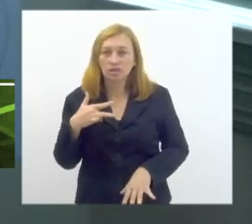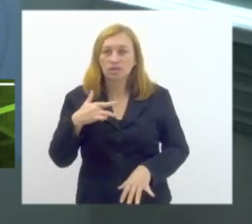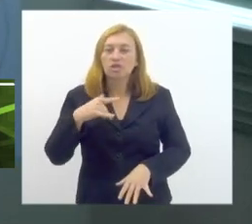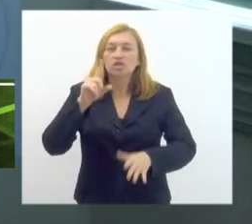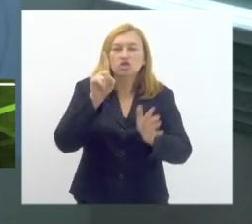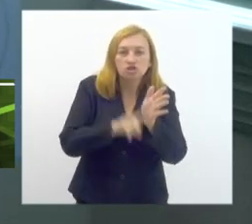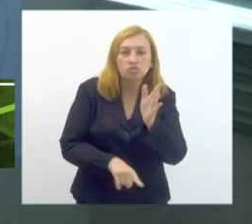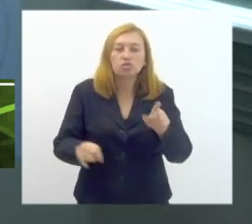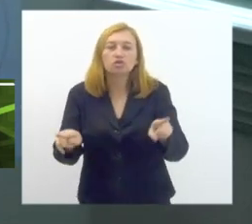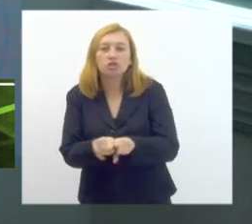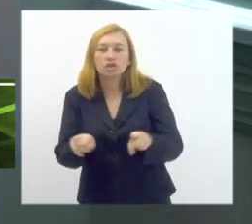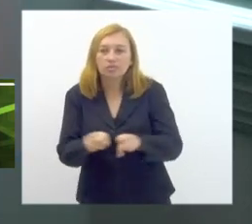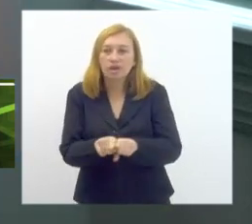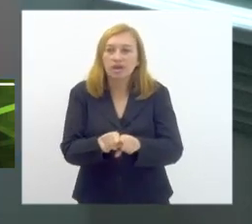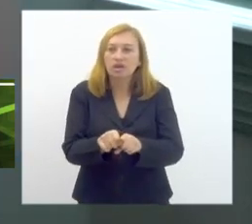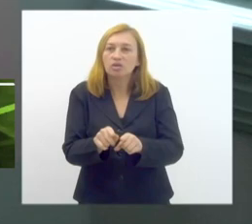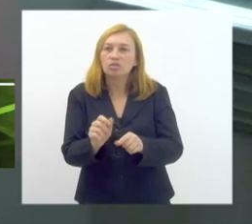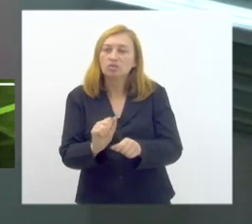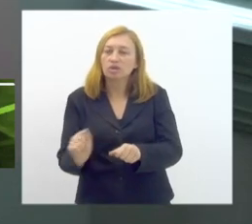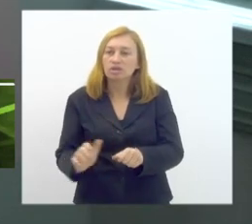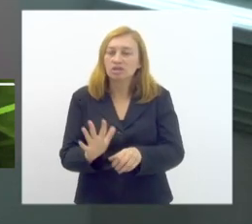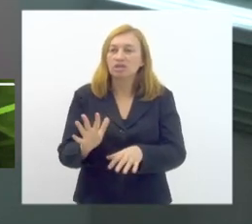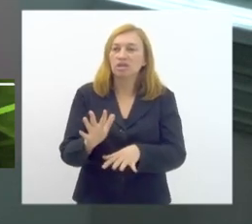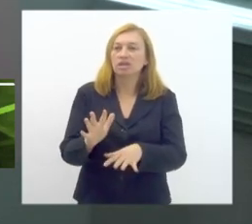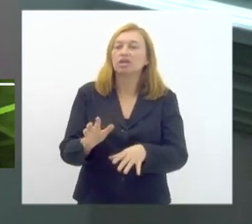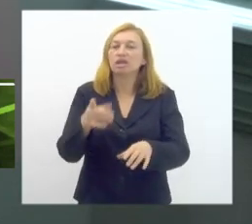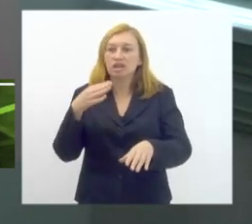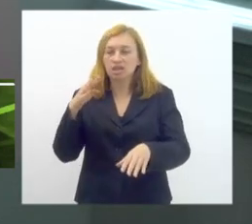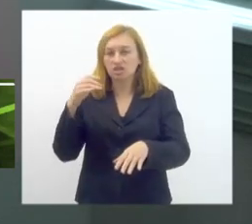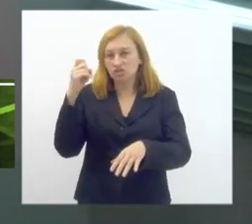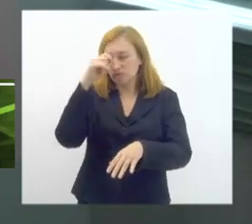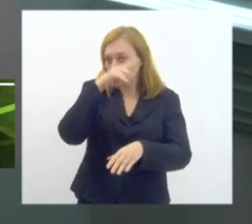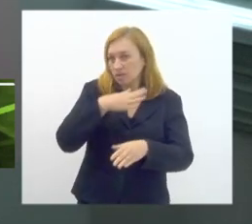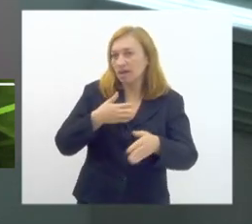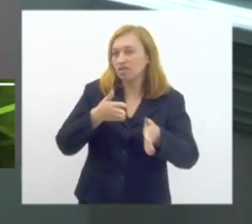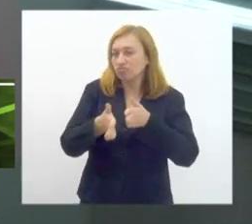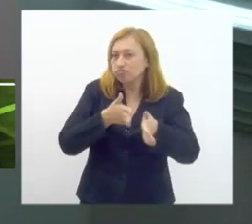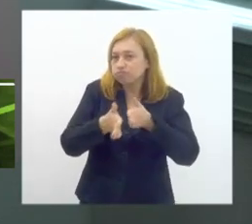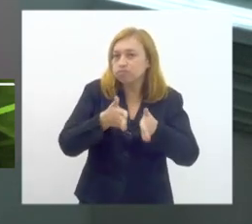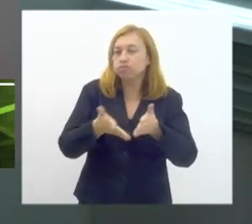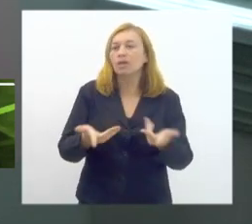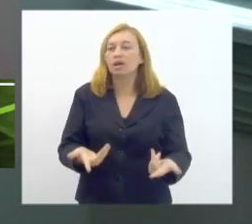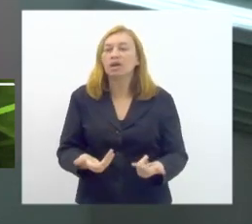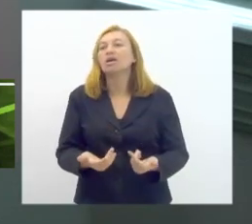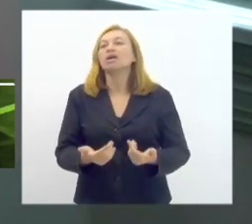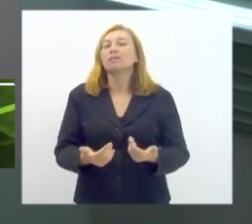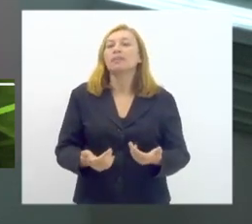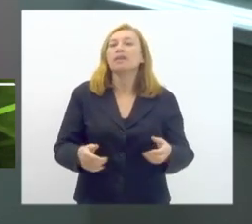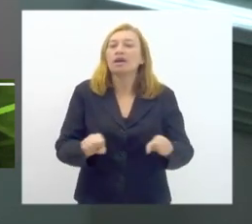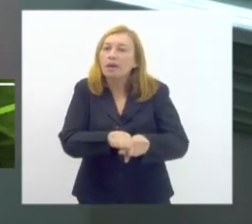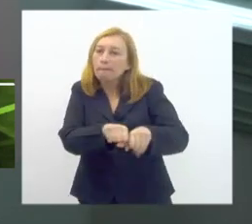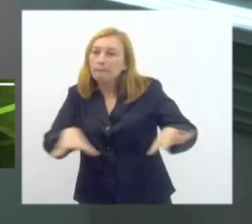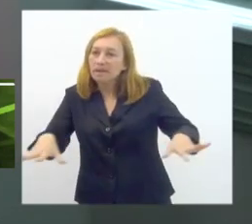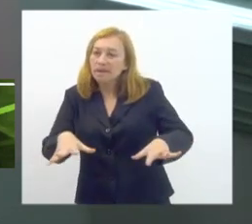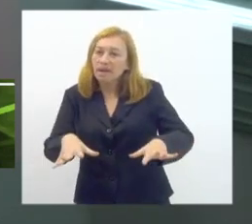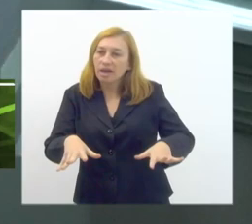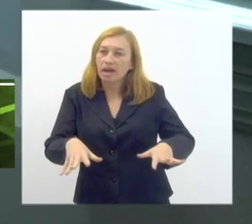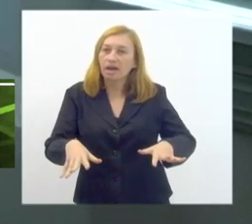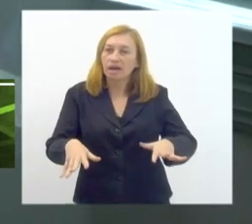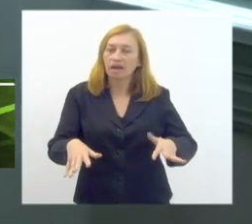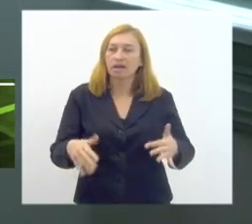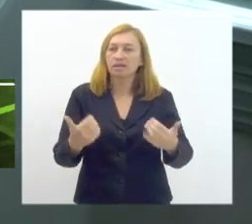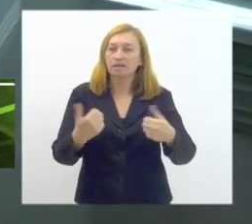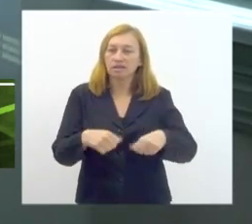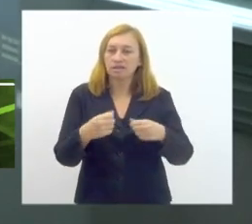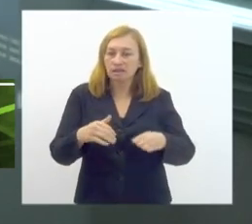diminui também os custos e as dificuldades de locomoção. O objetivo é ampliar as opções de deslocamento de